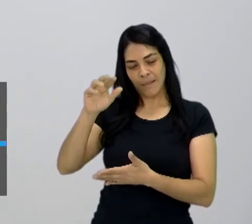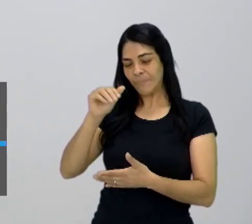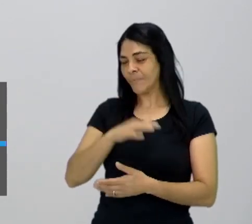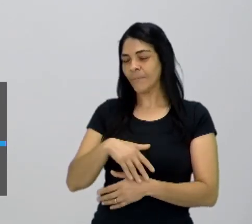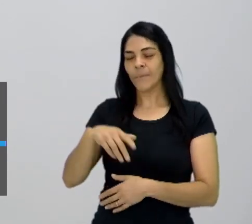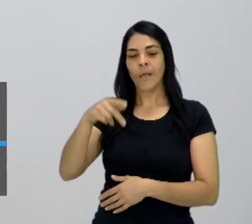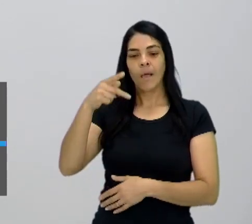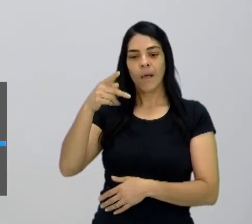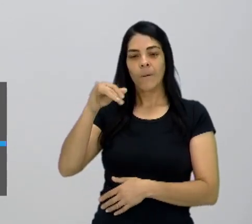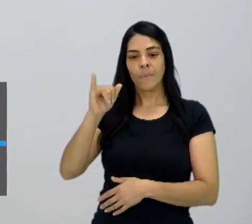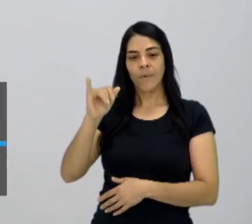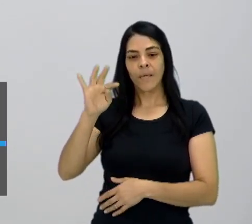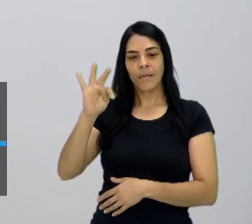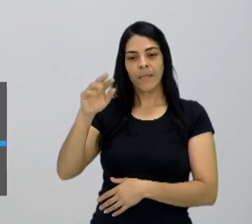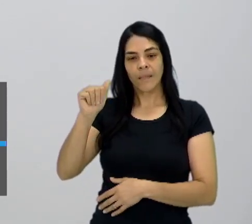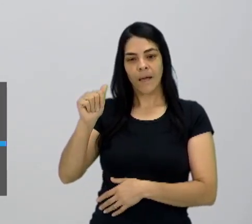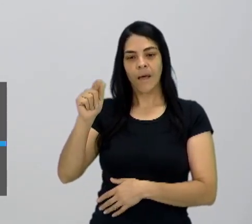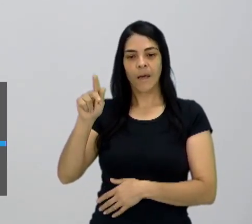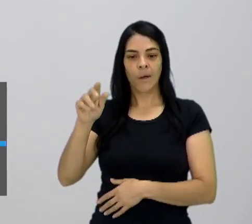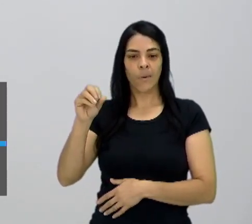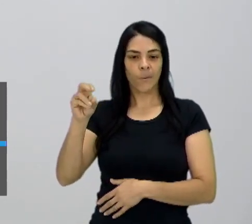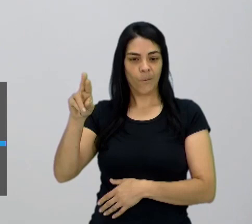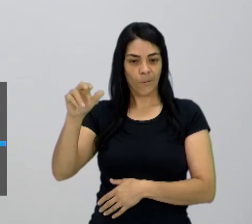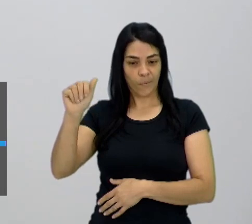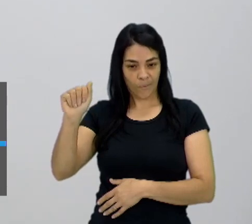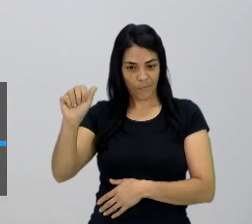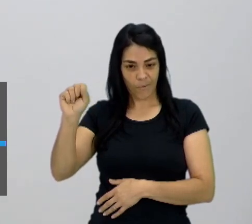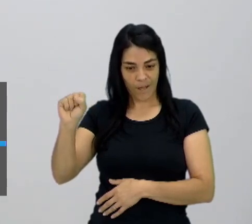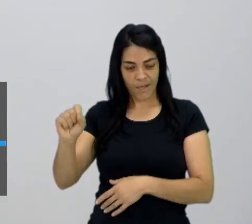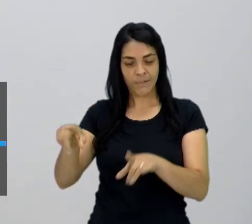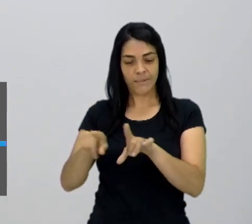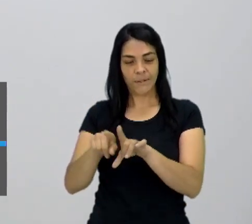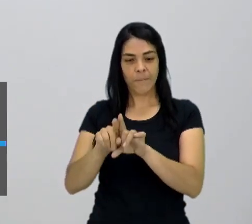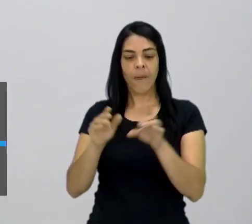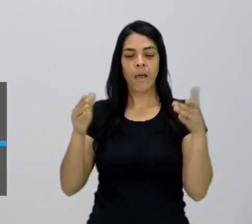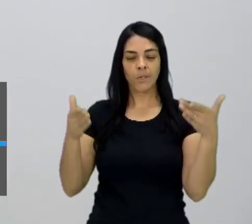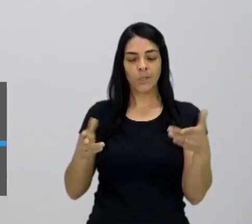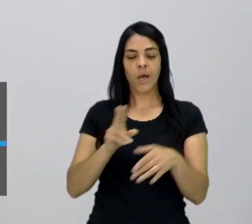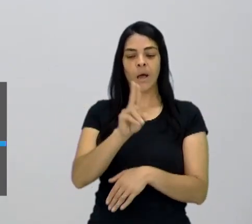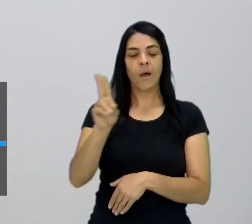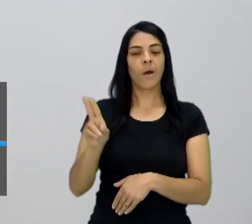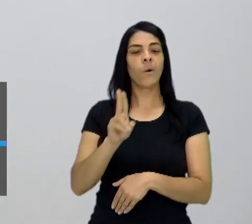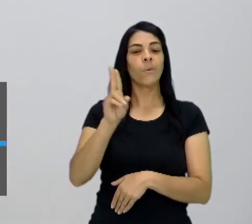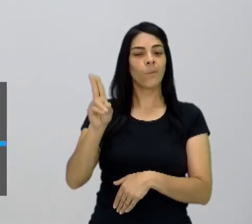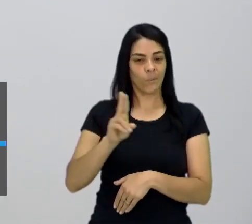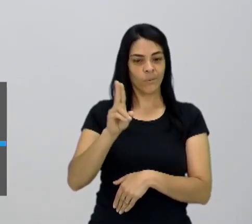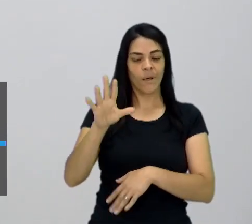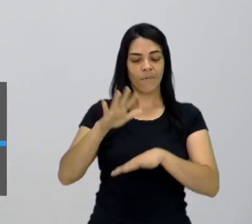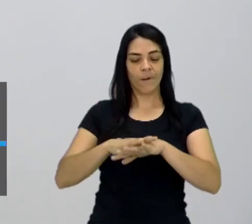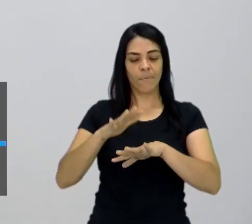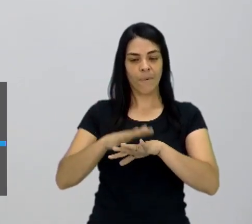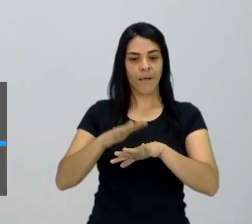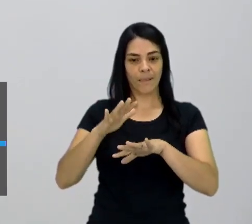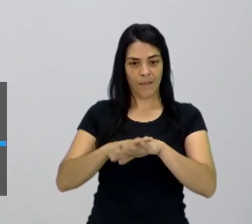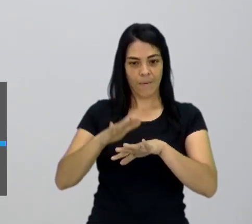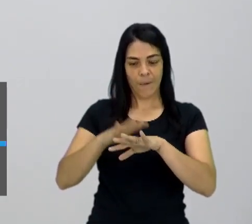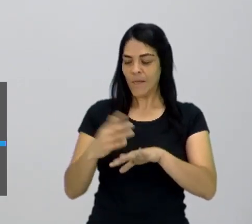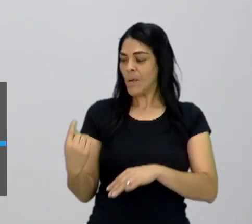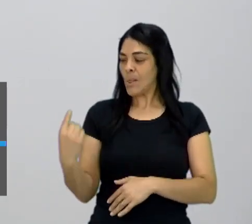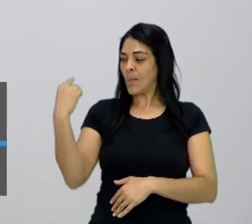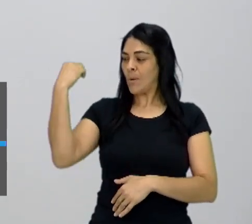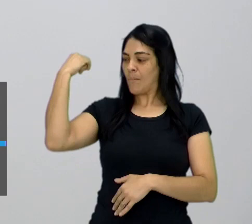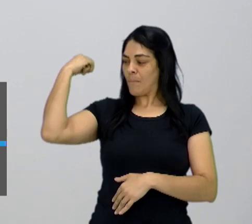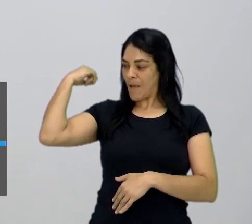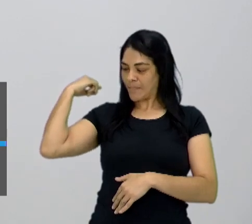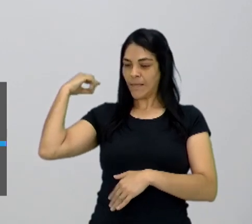As civilizações da época já usavam matemática, mas não dessa forma que a gente conhece, dessa forma escrita, como uma linguagem que descreve